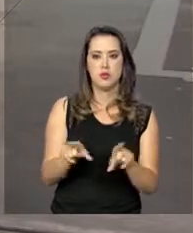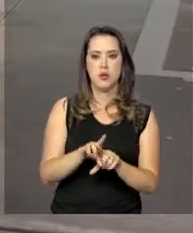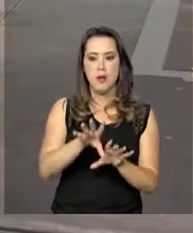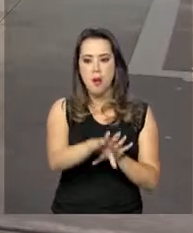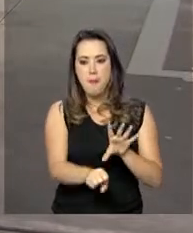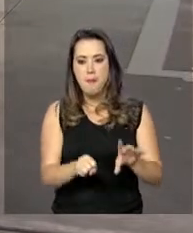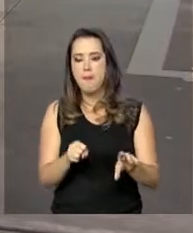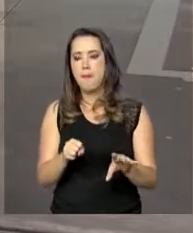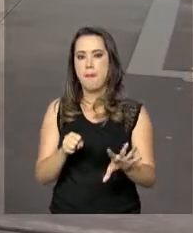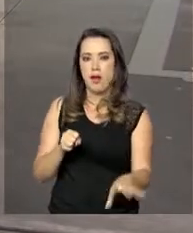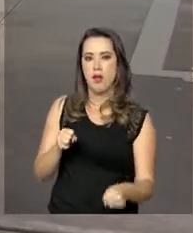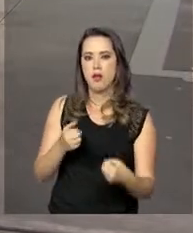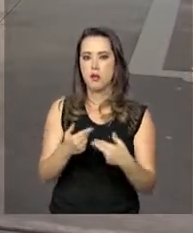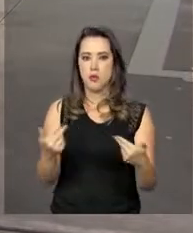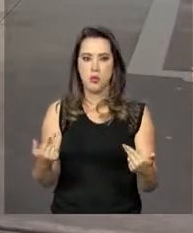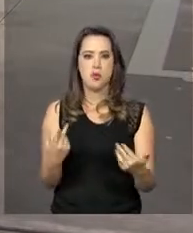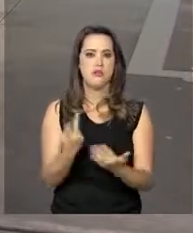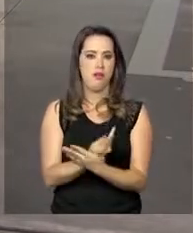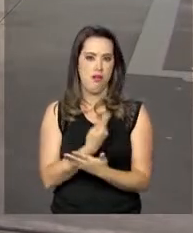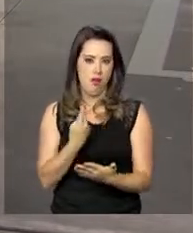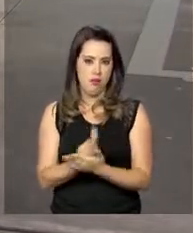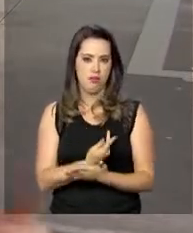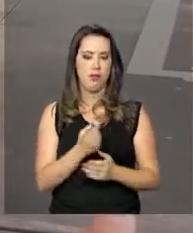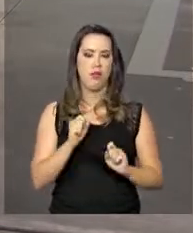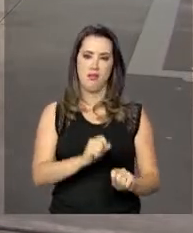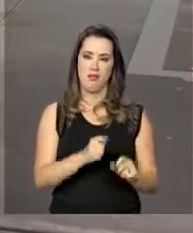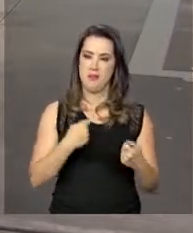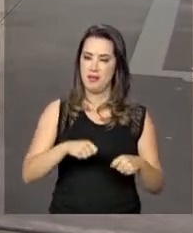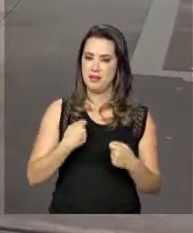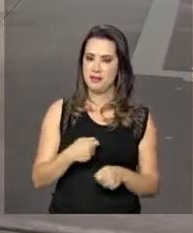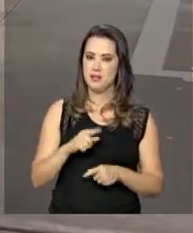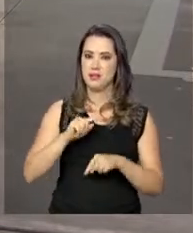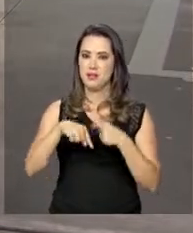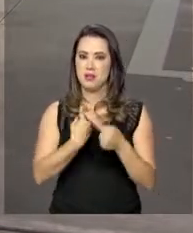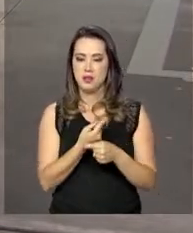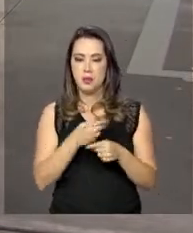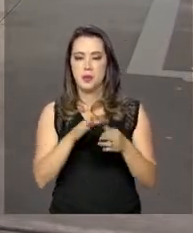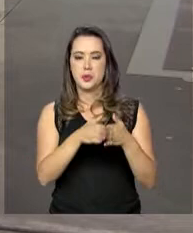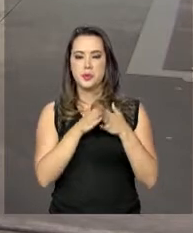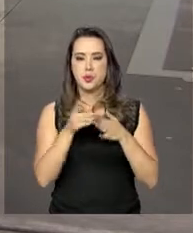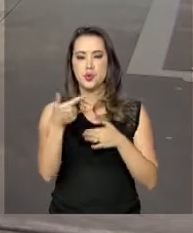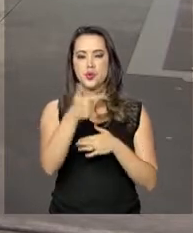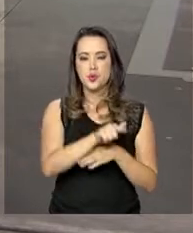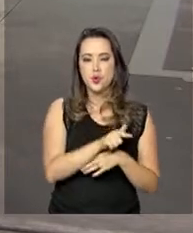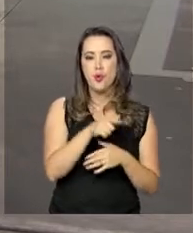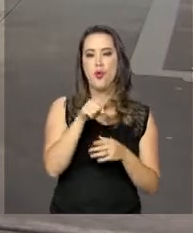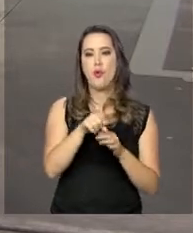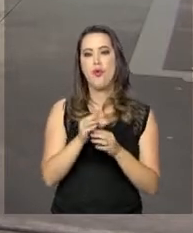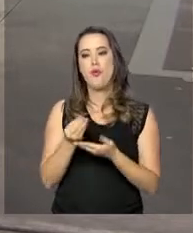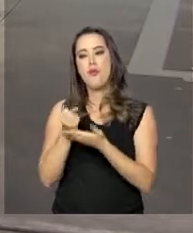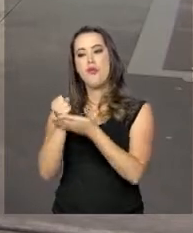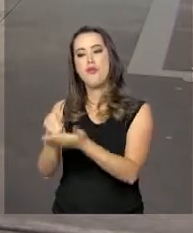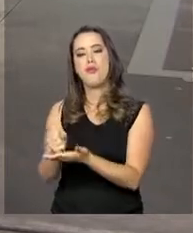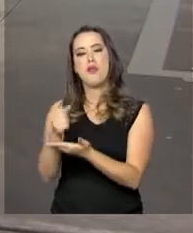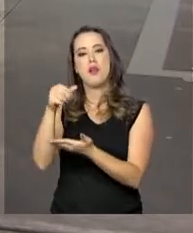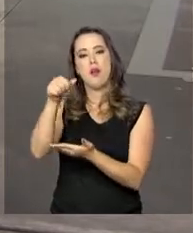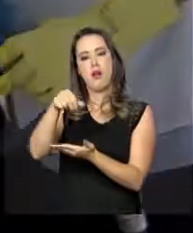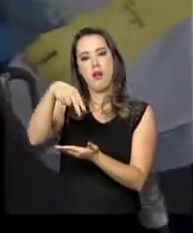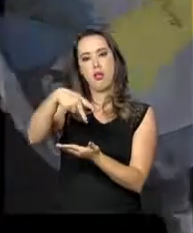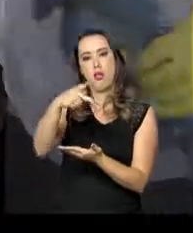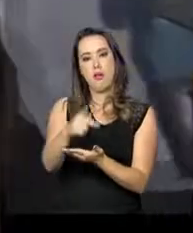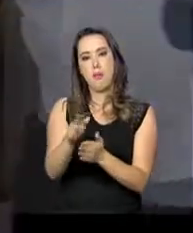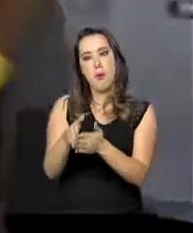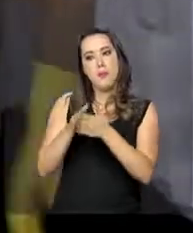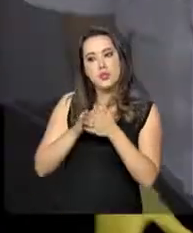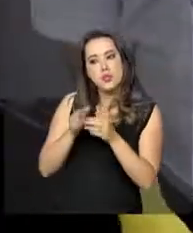ser apreendidos, né? Que estão fora de especificação. Ele vai ter que pedir um reprocessamento desses produtos e encaminhar para a ANP solicitando a desinterdição.